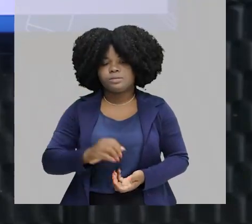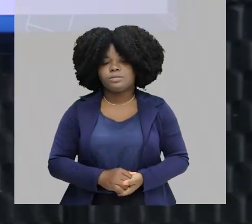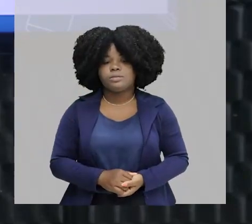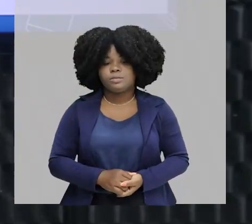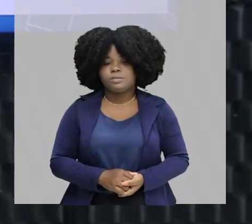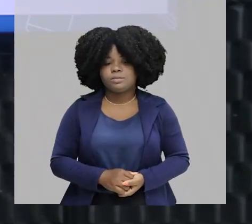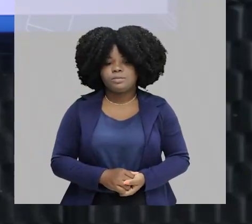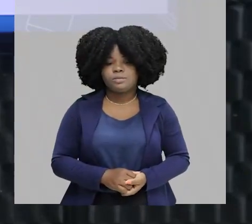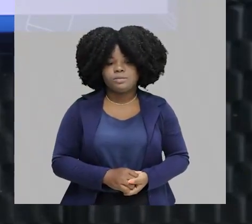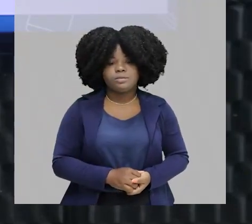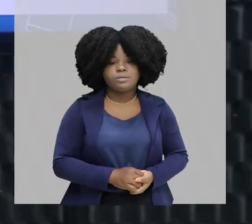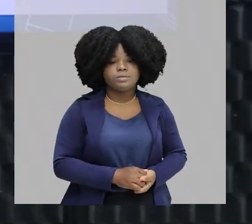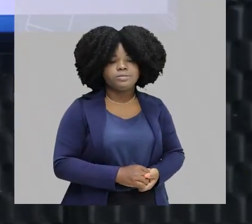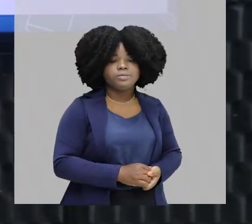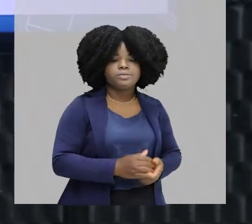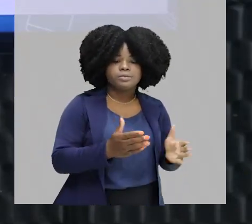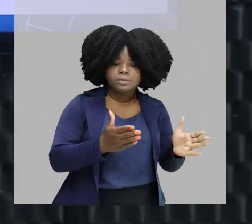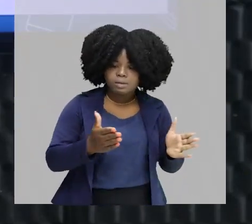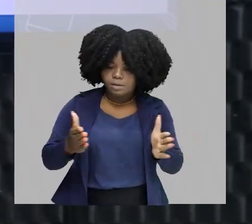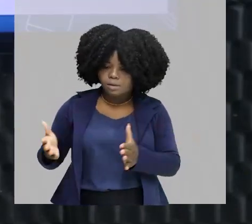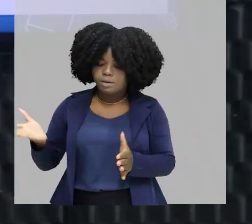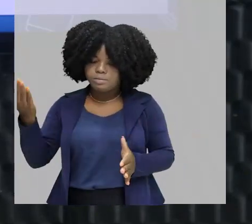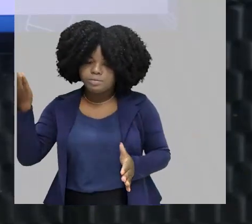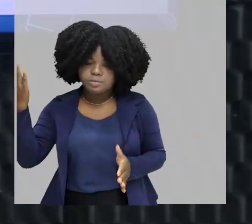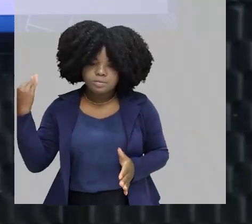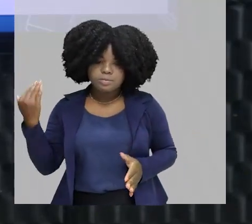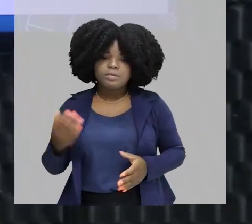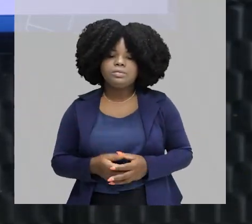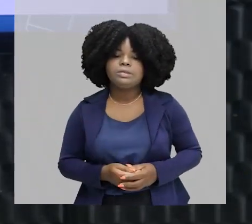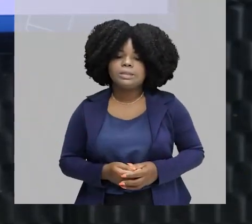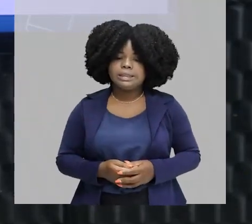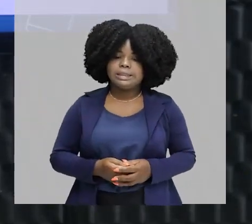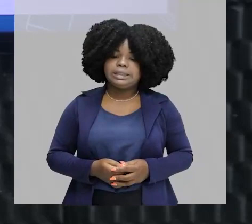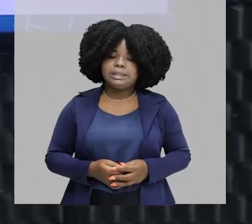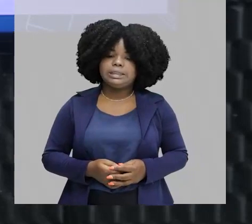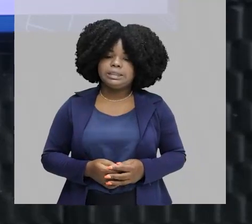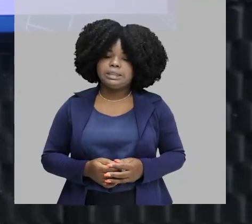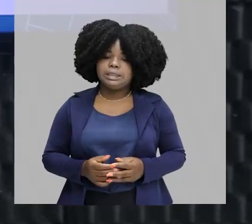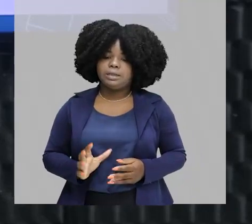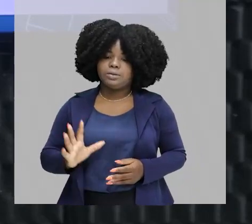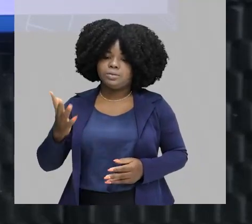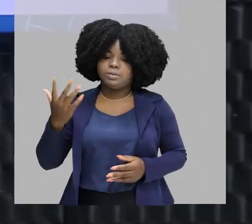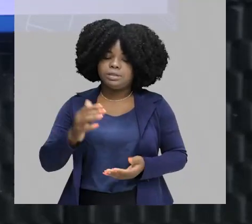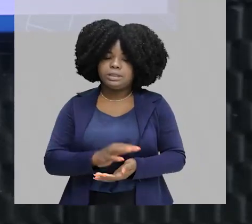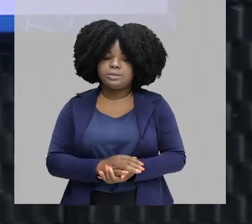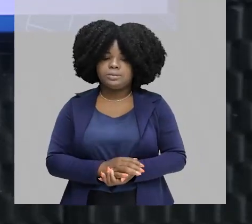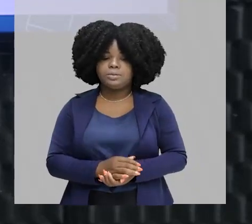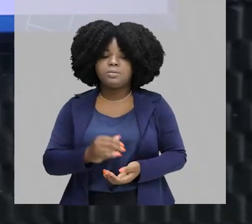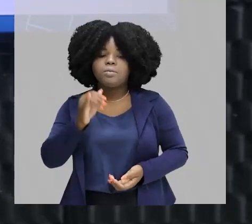in the past, de um momento no passado e um momento que deu origem a alguma